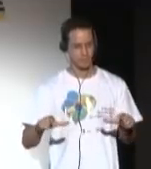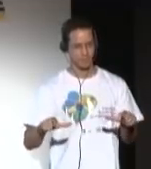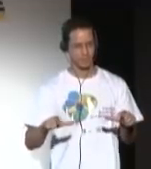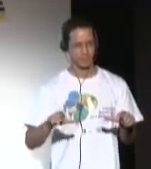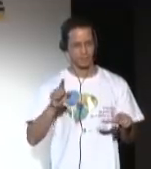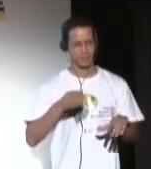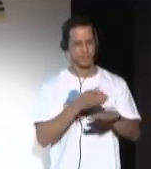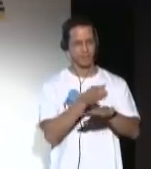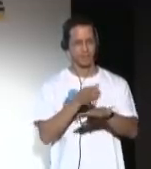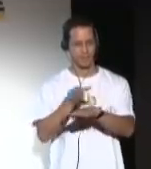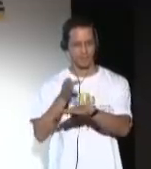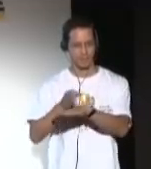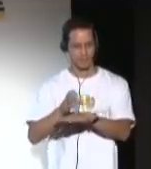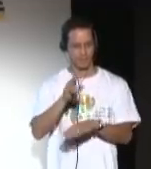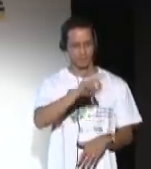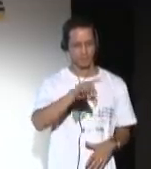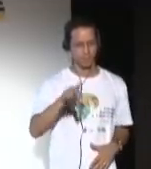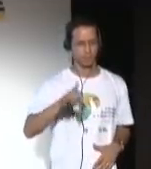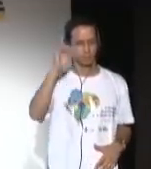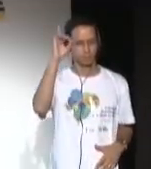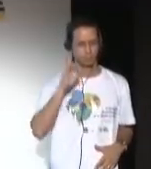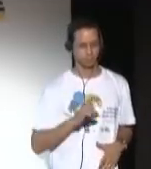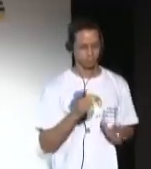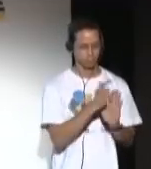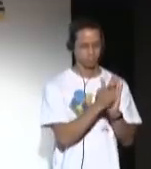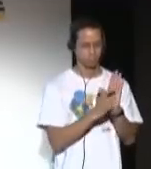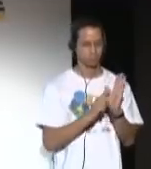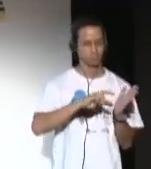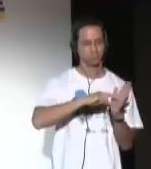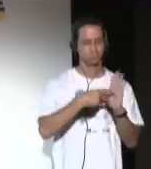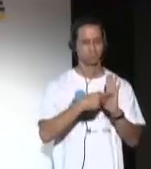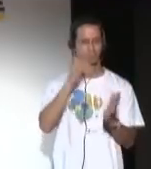os diretores que vão dar vida a essas palavras.